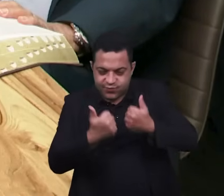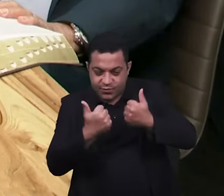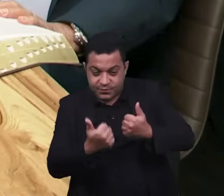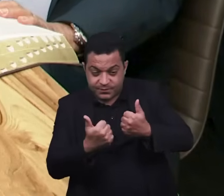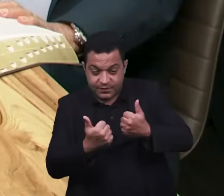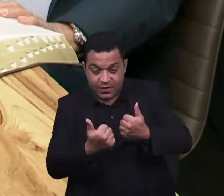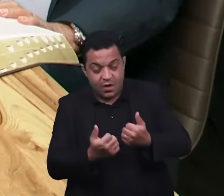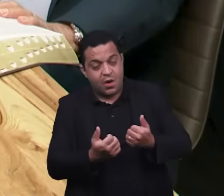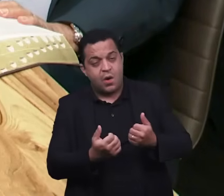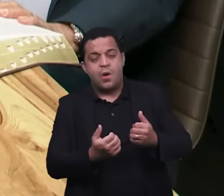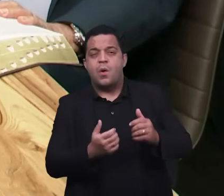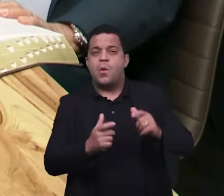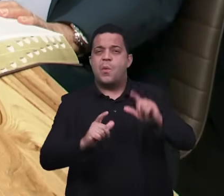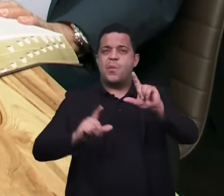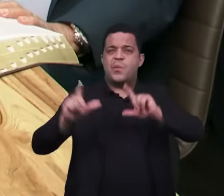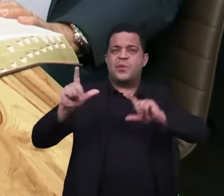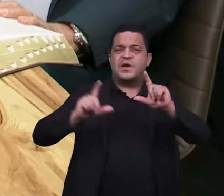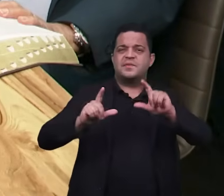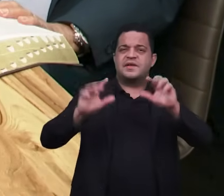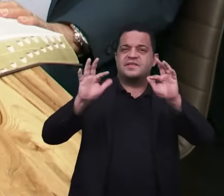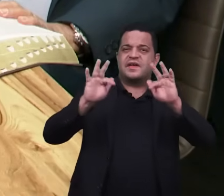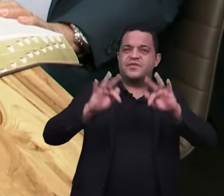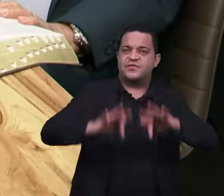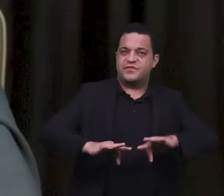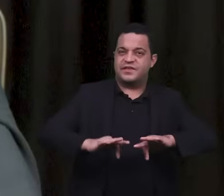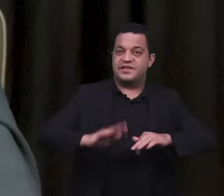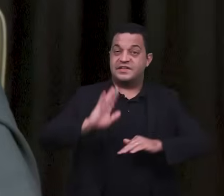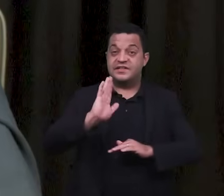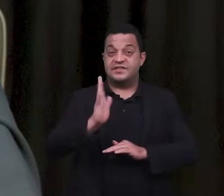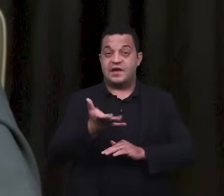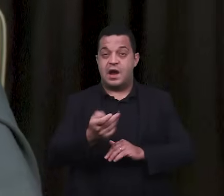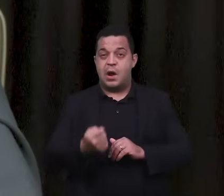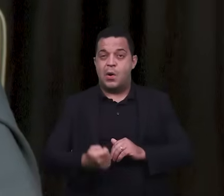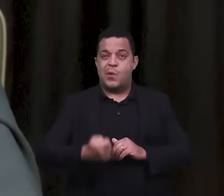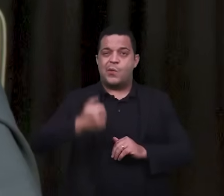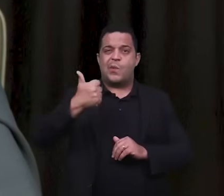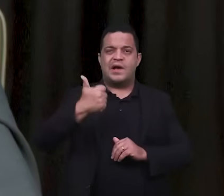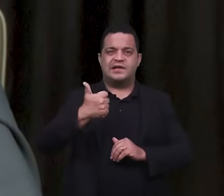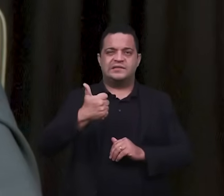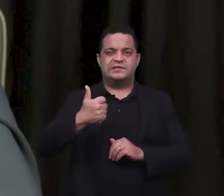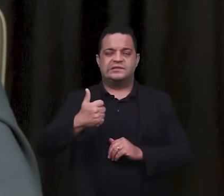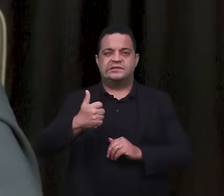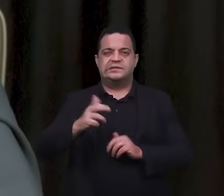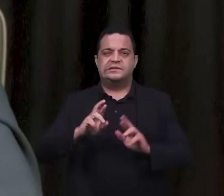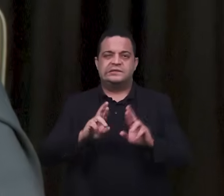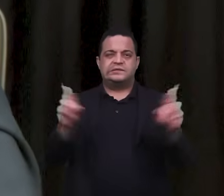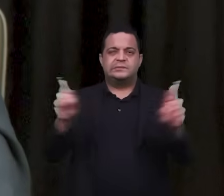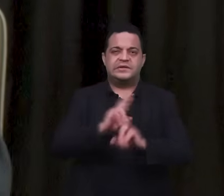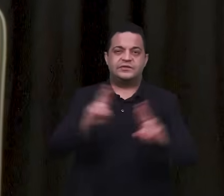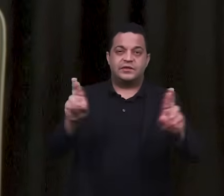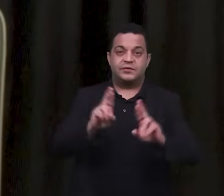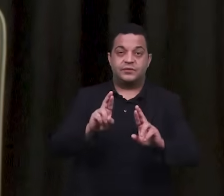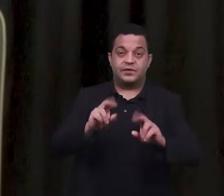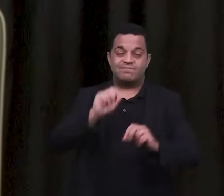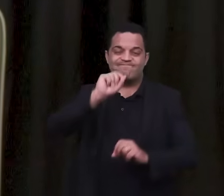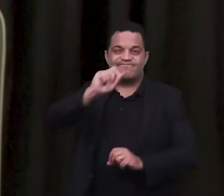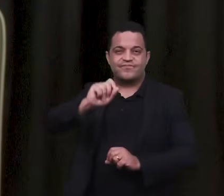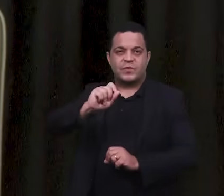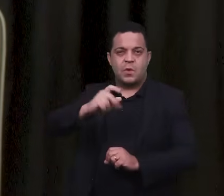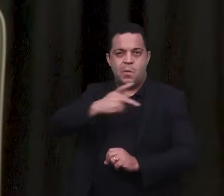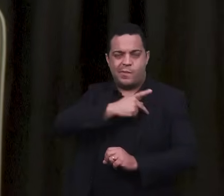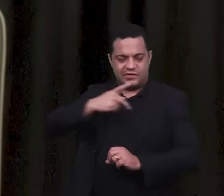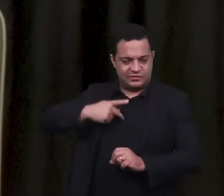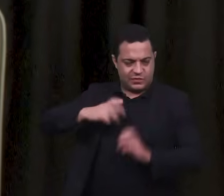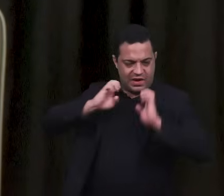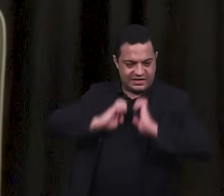Muito bom. Então, Luiz Fernando, nós já estamos chegando ao final de uma primeira parte, né, dessa parte de hoje. Isso. Com relação à questão da ética